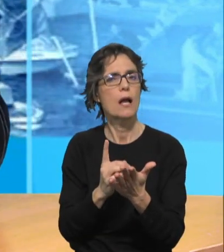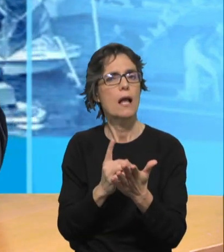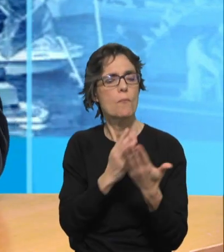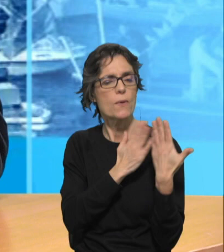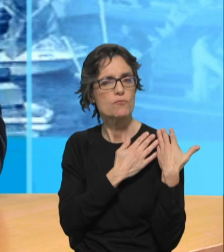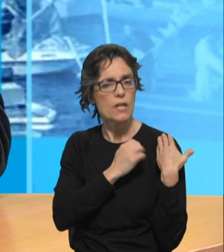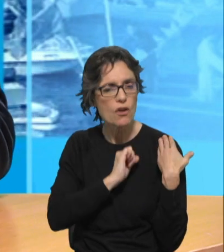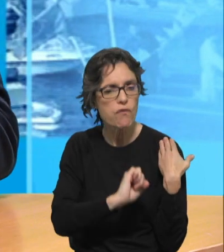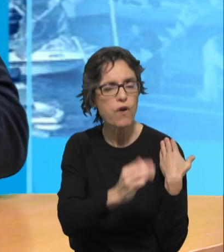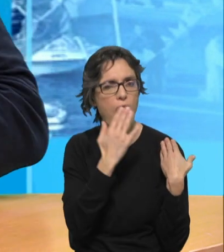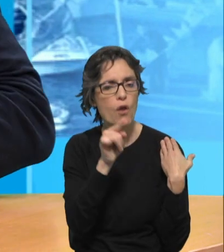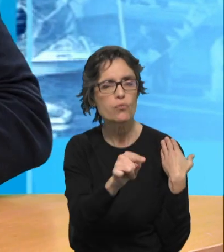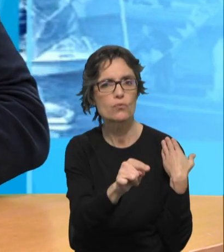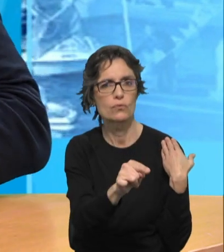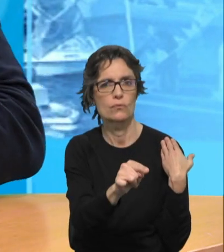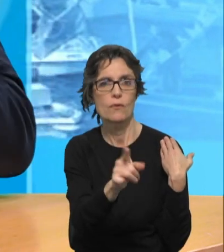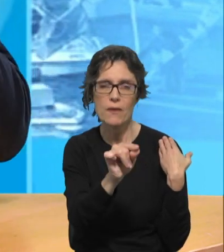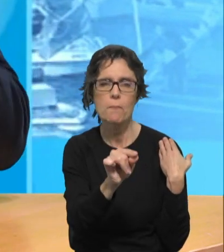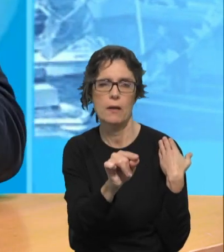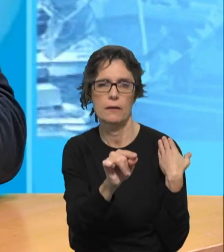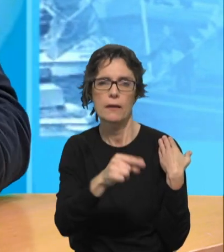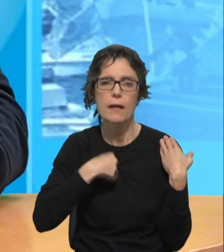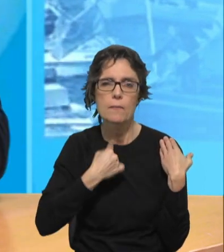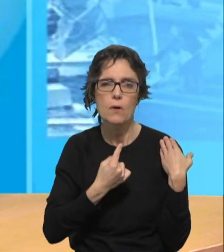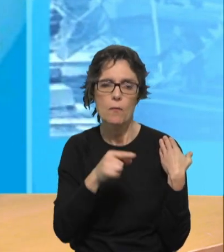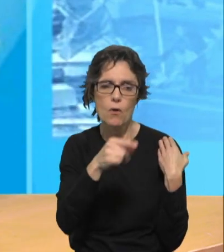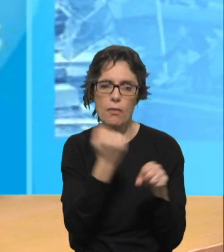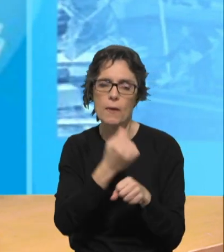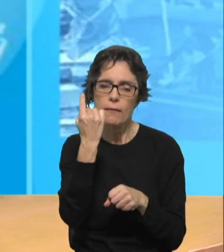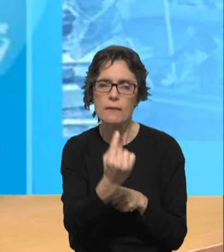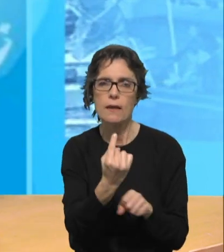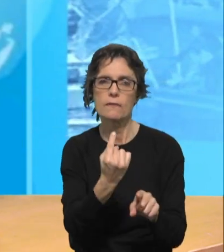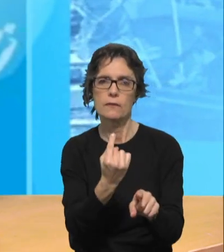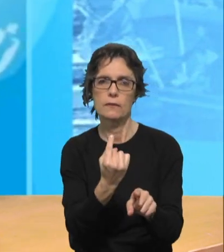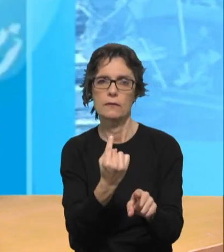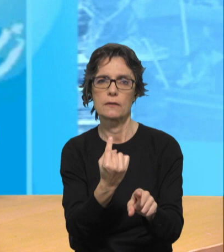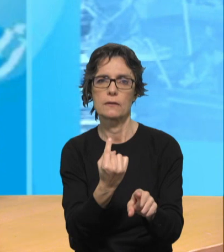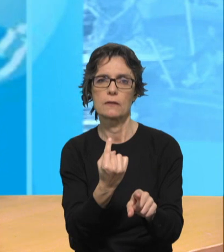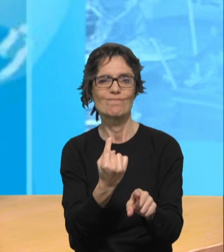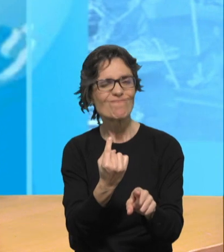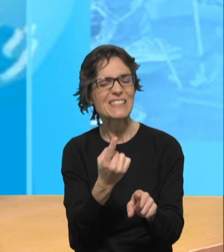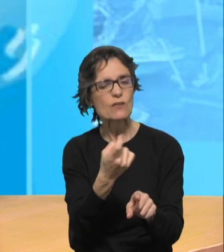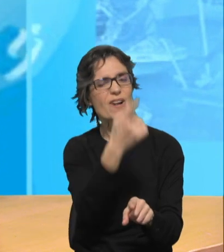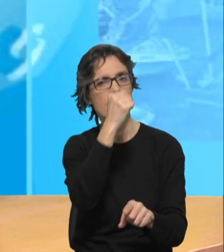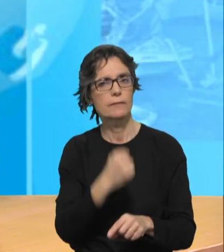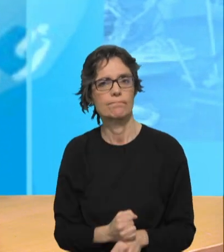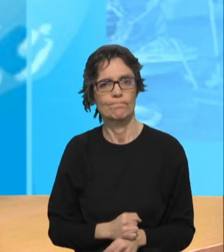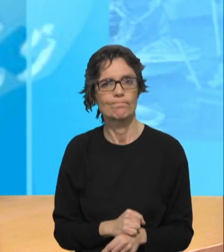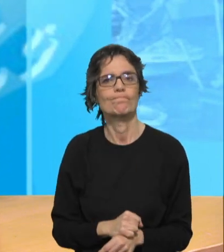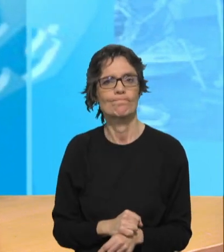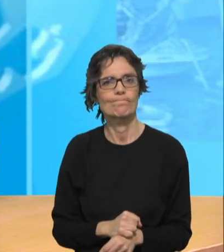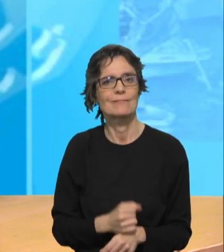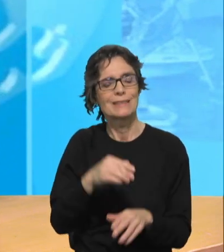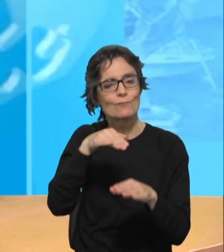passo o tempo, mas depois o trabalho pessoal, aquele que é obrigatório sempre ser feito, tem diminuído. Foi